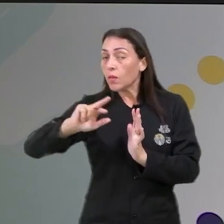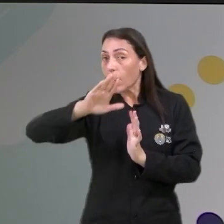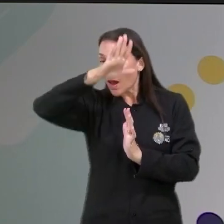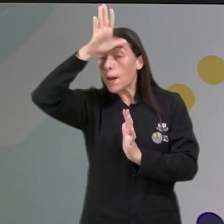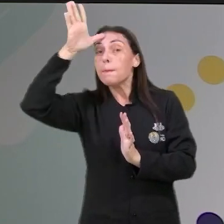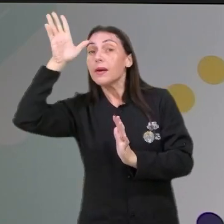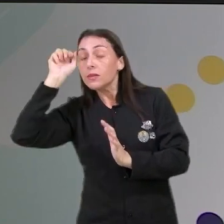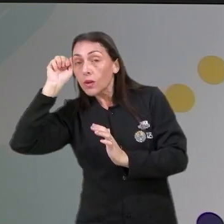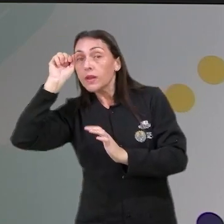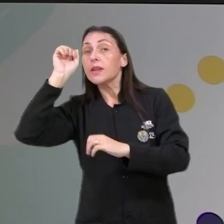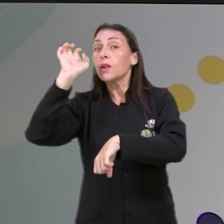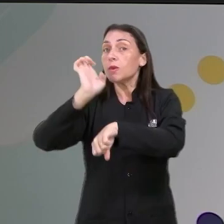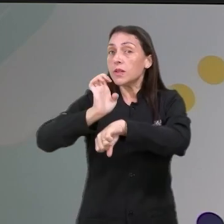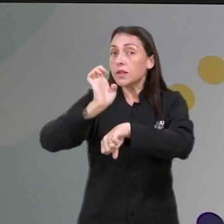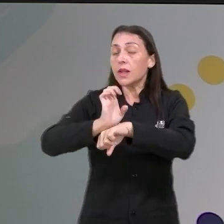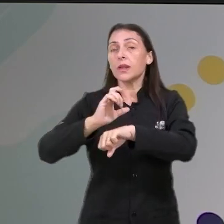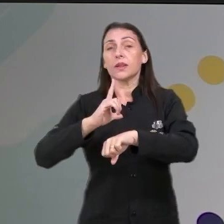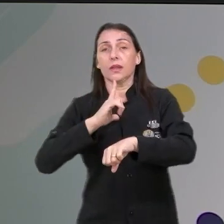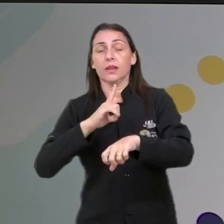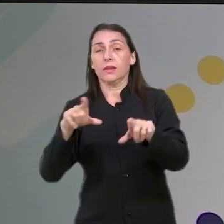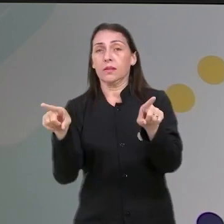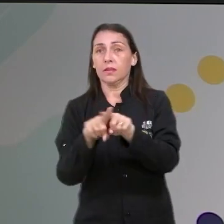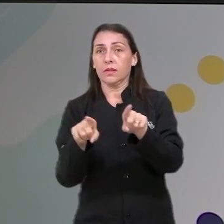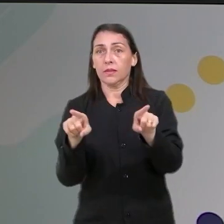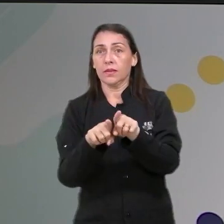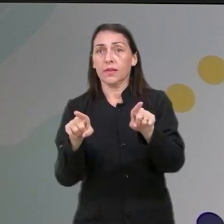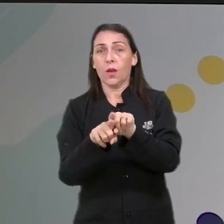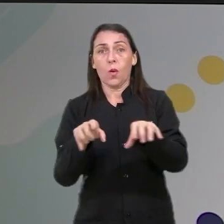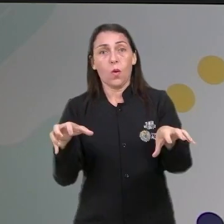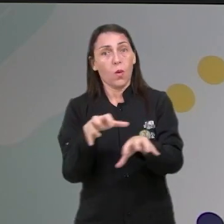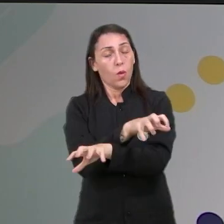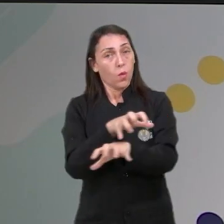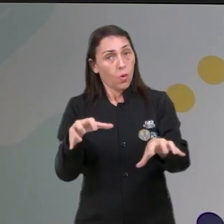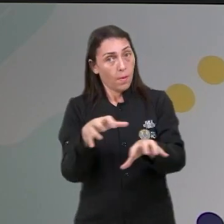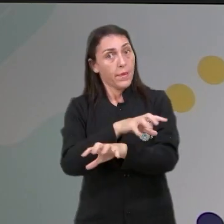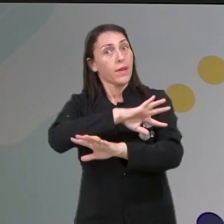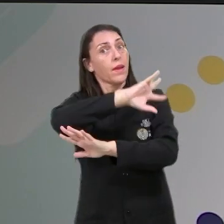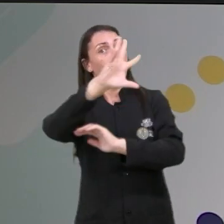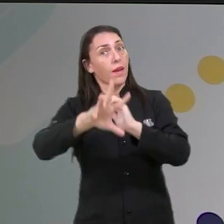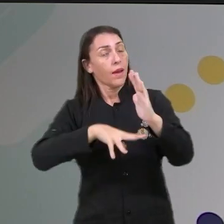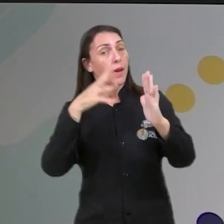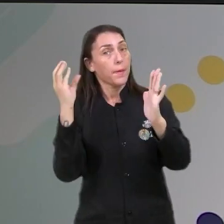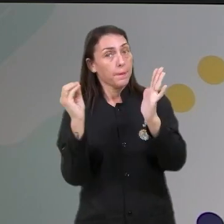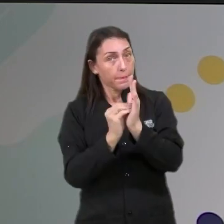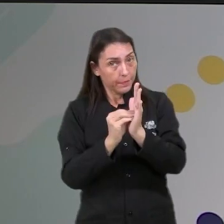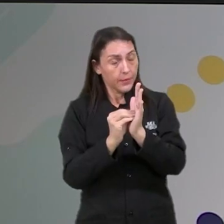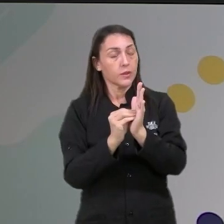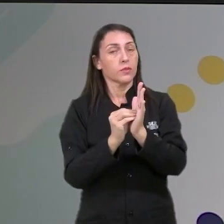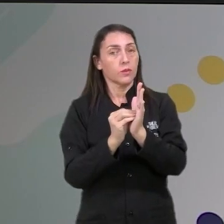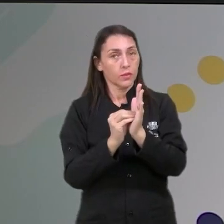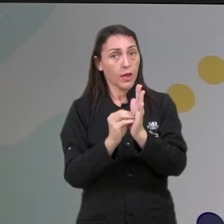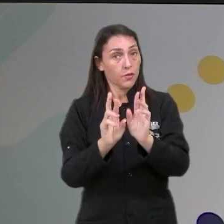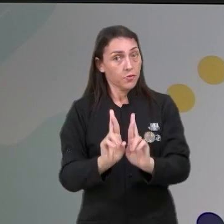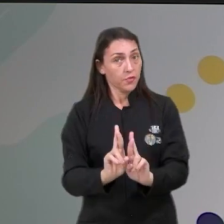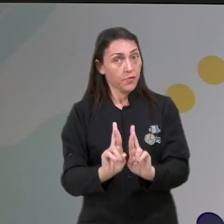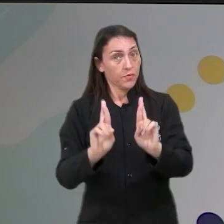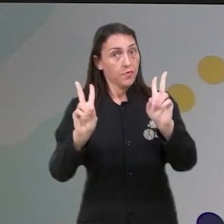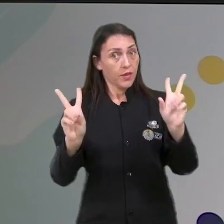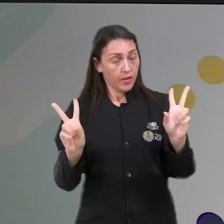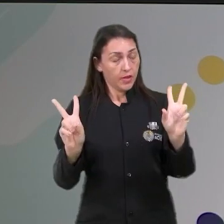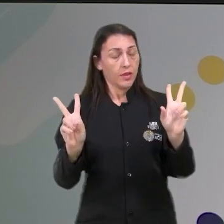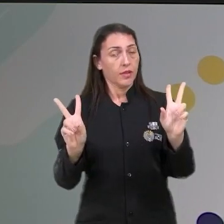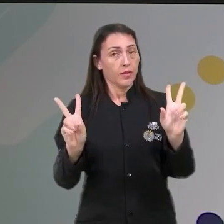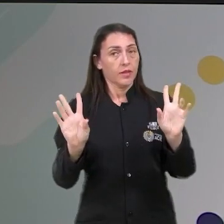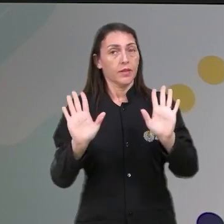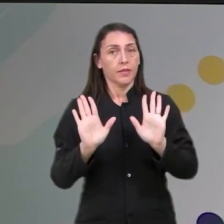estado. Nós temos aí também o domínio morfoclimático ou bioma amazônico, que é que faz toda essa